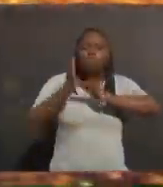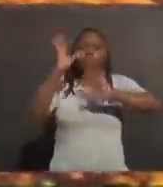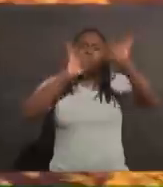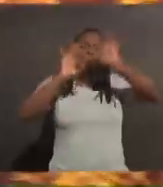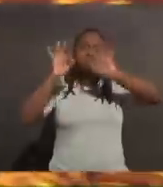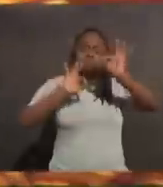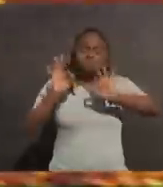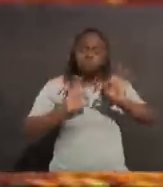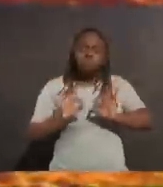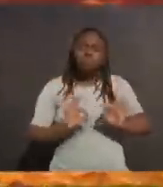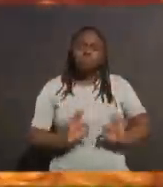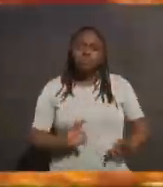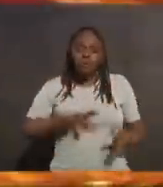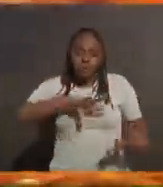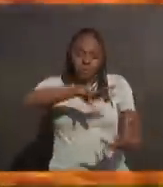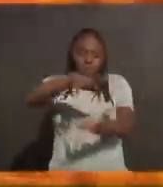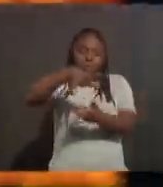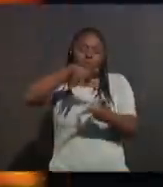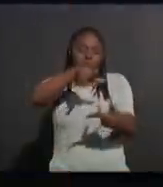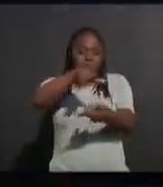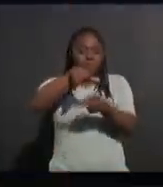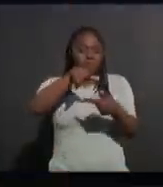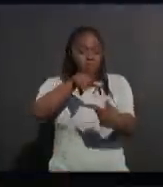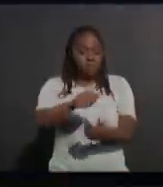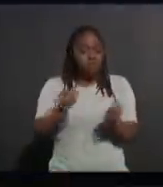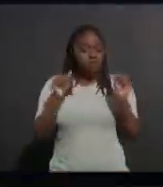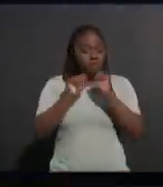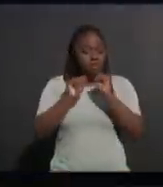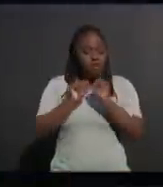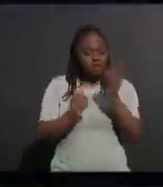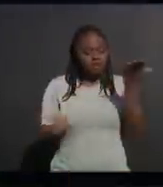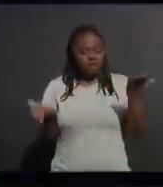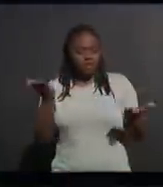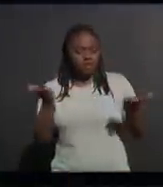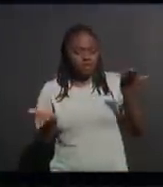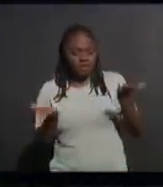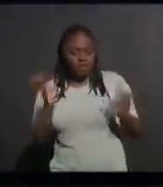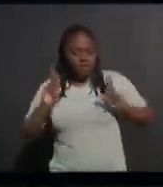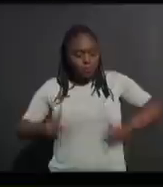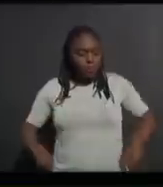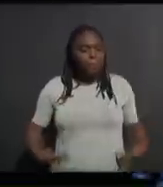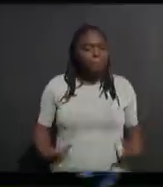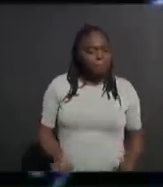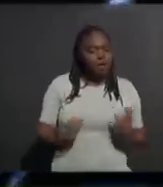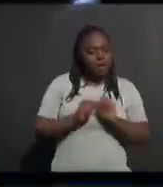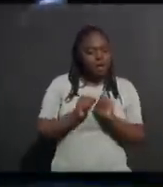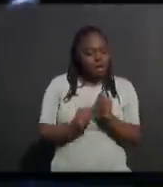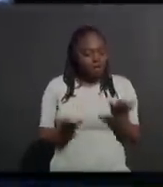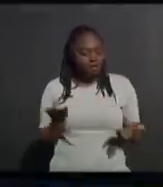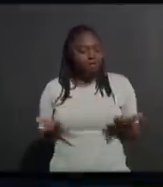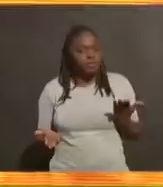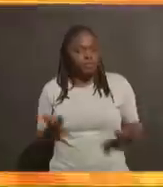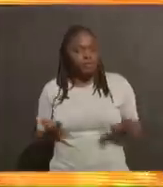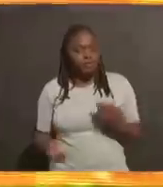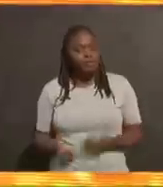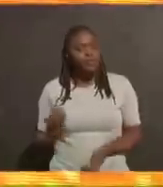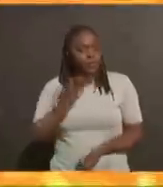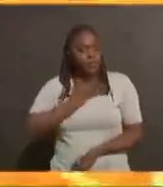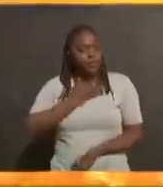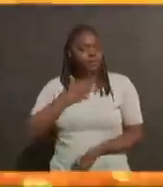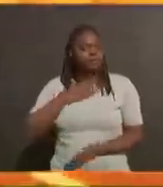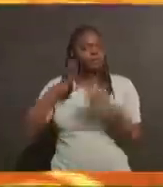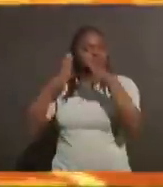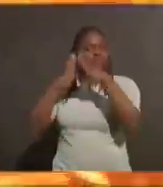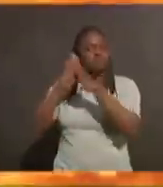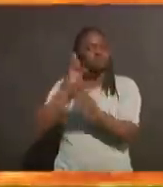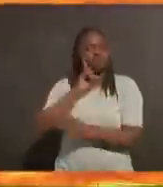harmônico. Todo o universo foi feito equilibrado, o ser humano foi feito equilibrado. Eu tenho um amigo meu que mora nos Estados